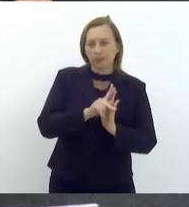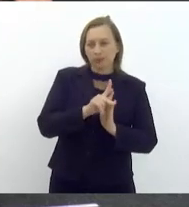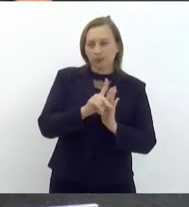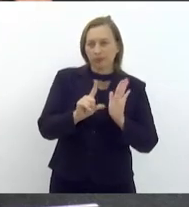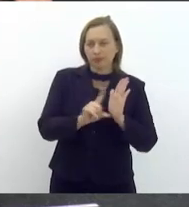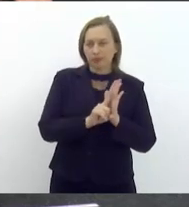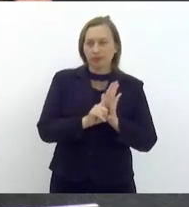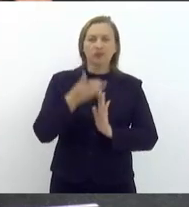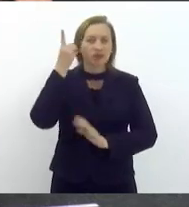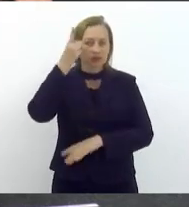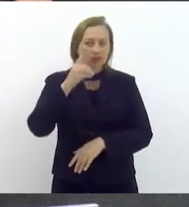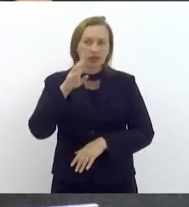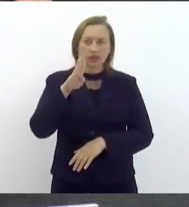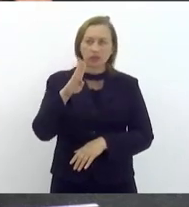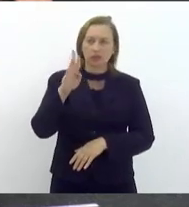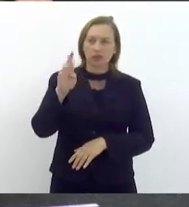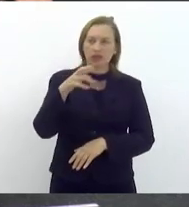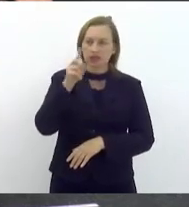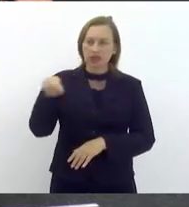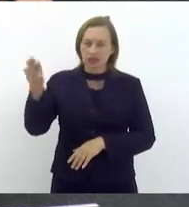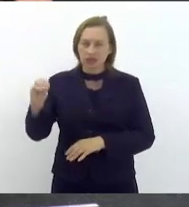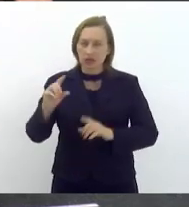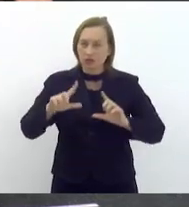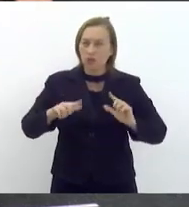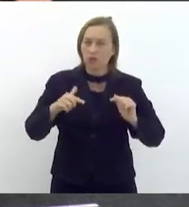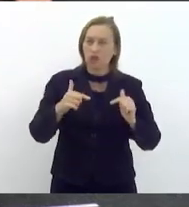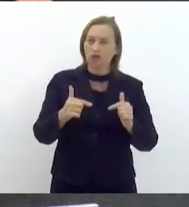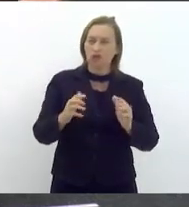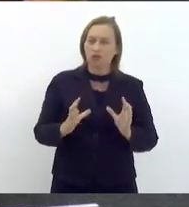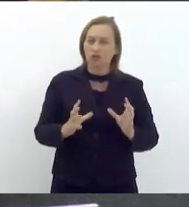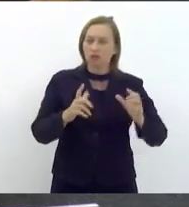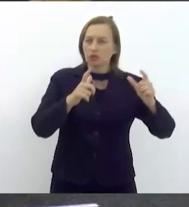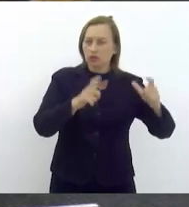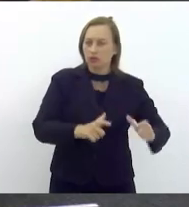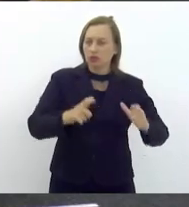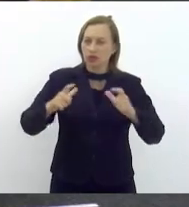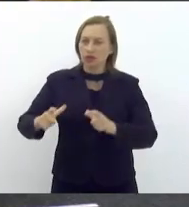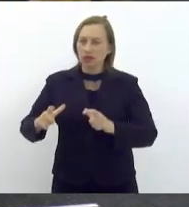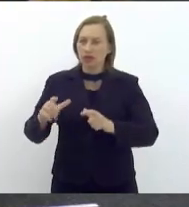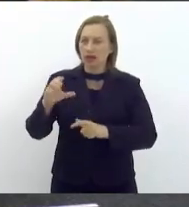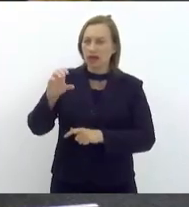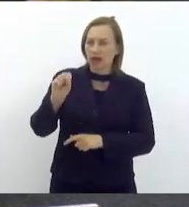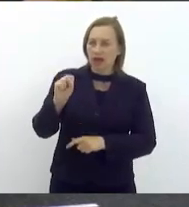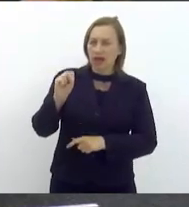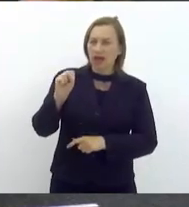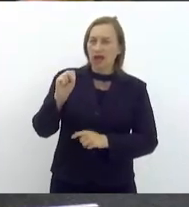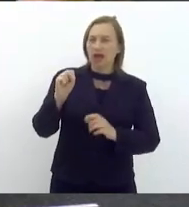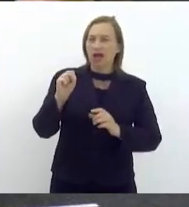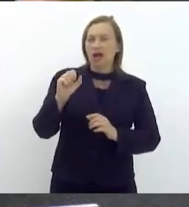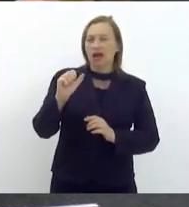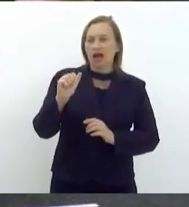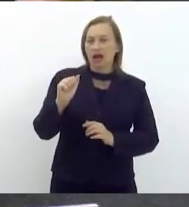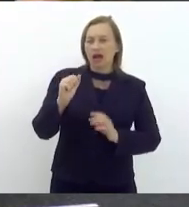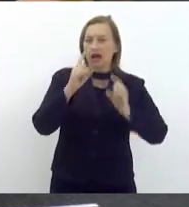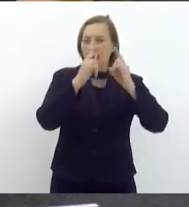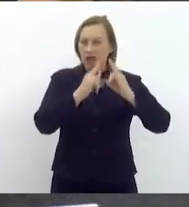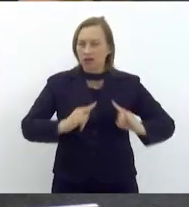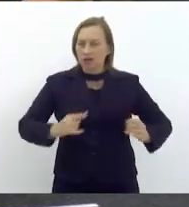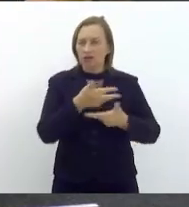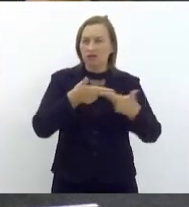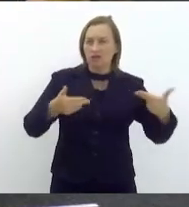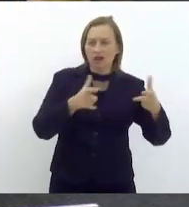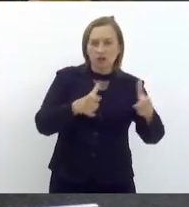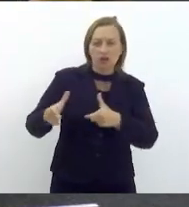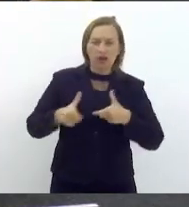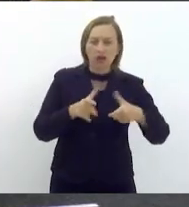brasão uma ação nos assentamentos nos acampamentos e em diversos territórios